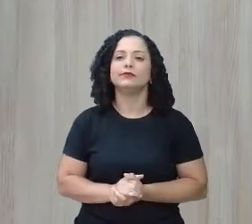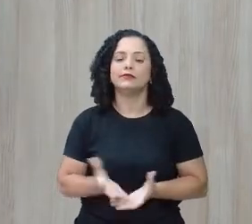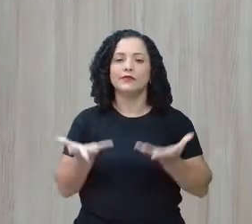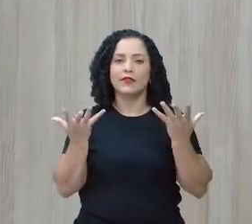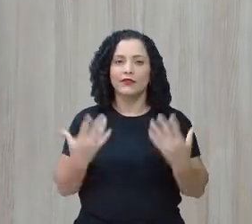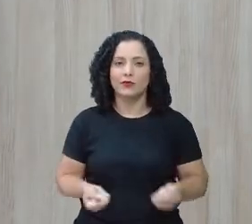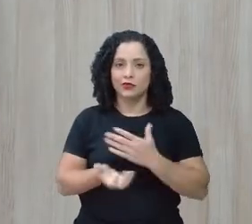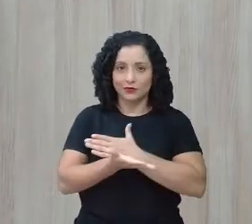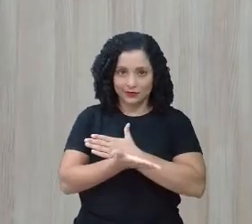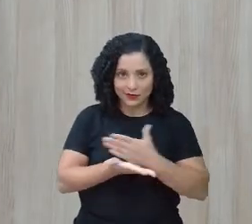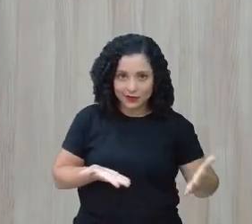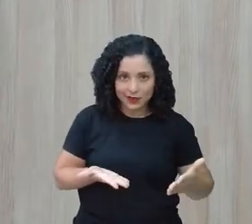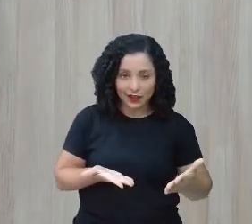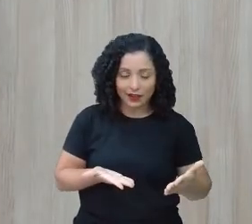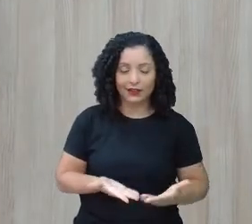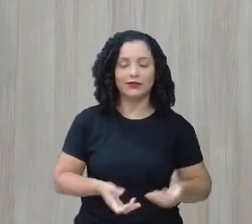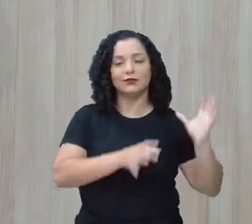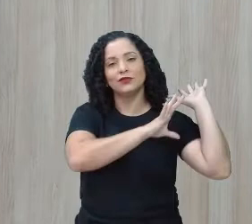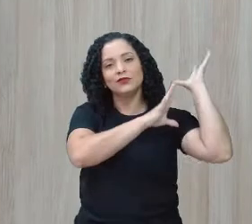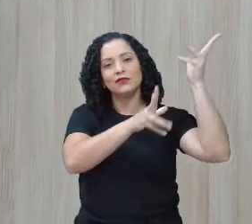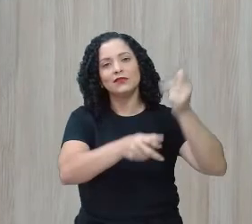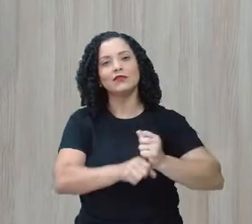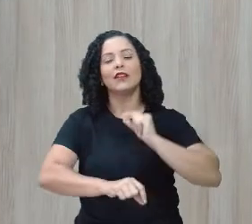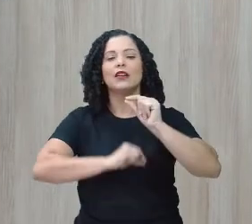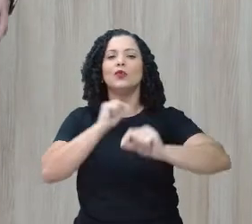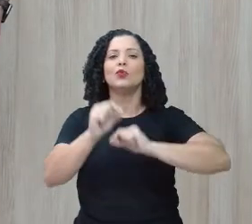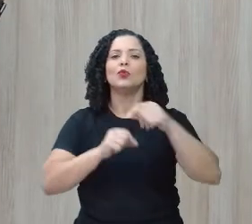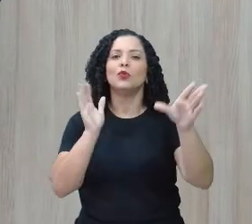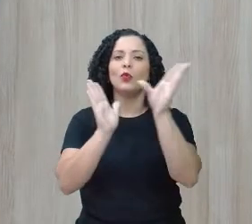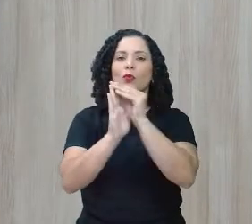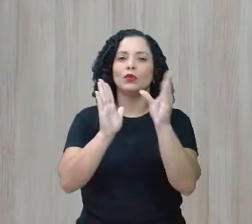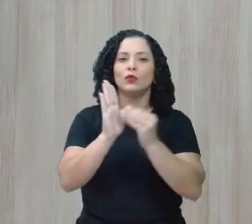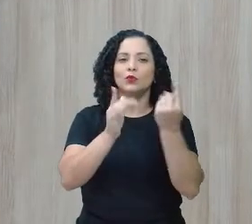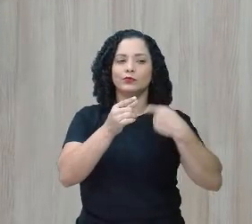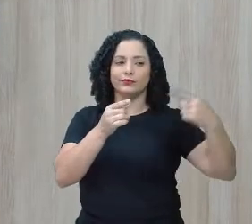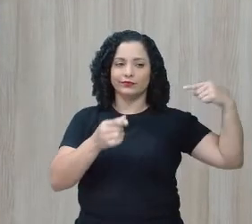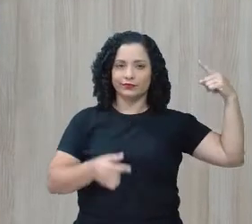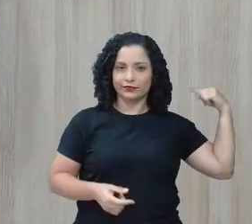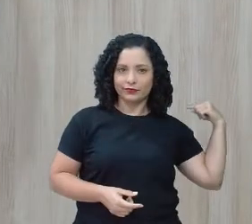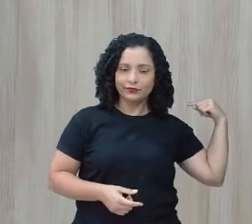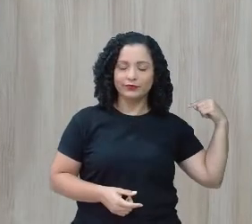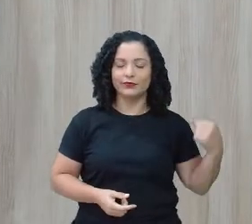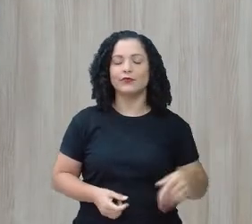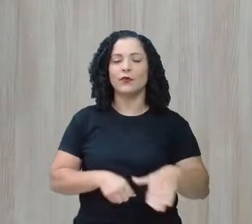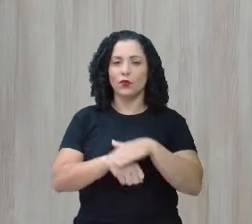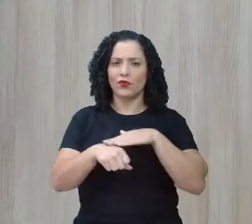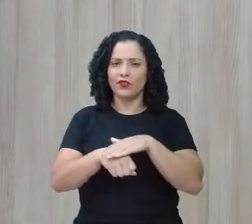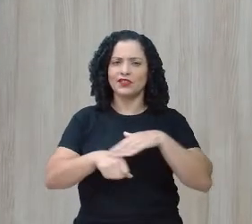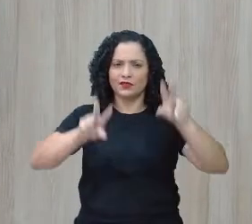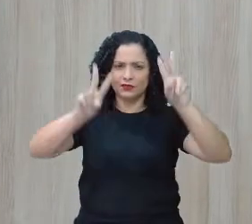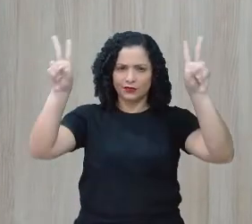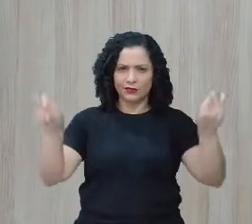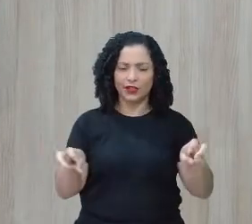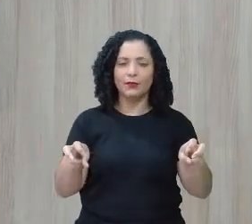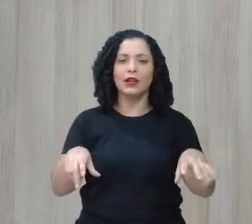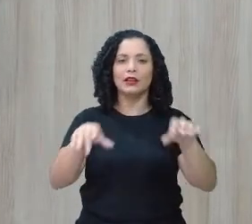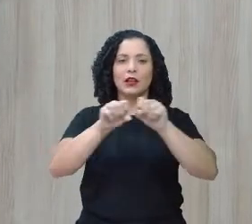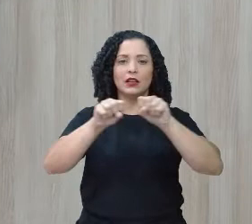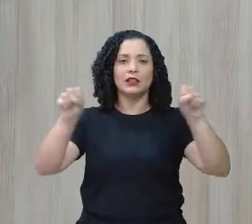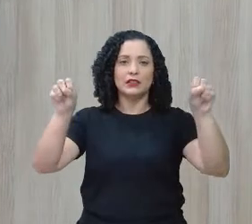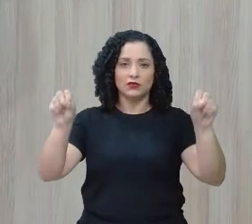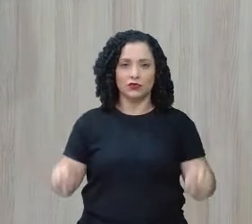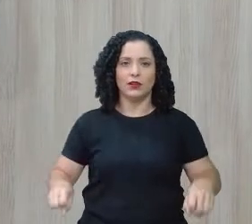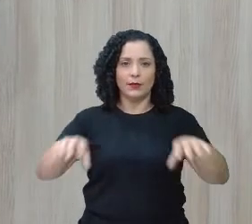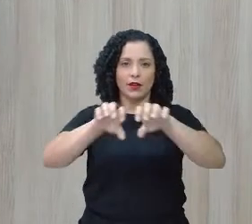vamos relembrar o que a gente viu em relação às aulas passadas, quando a gente conversou sobre sistema de